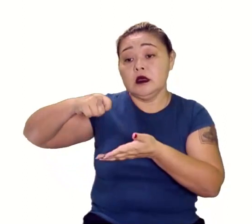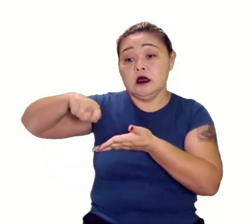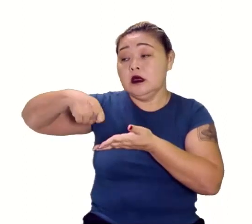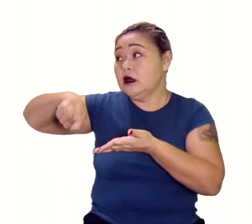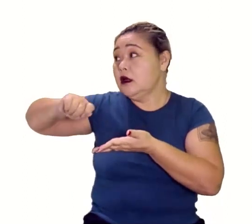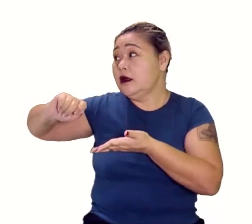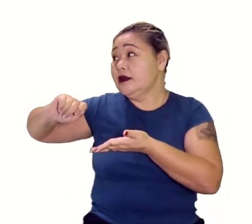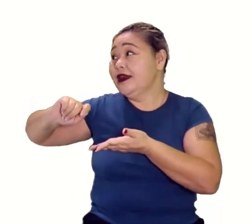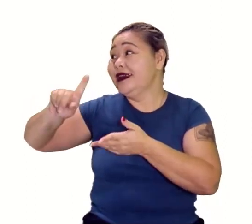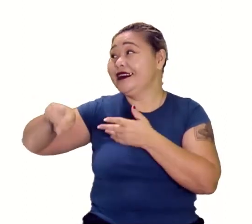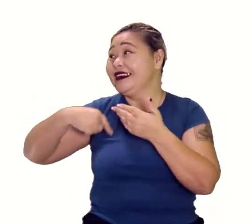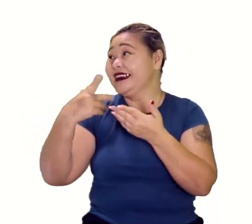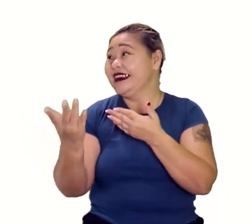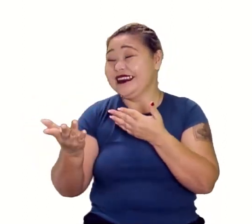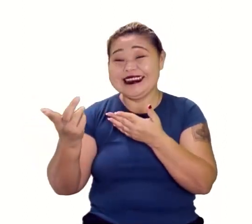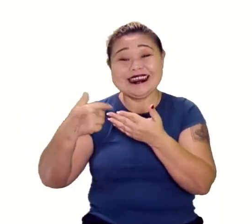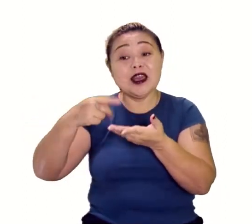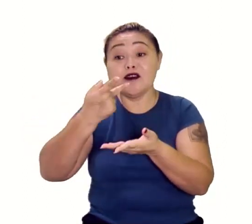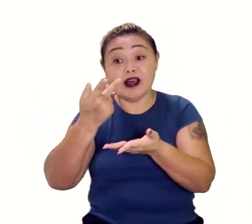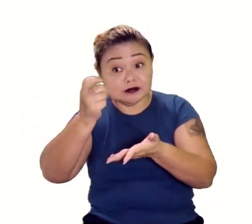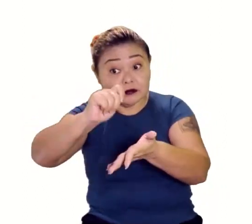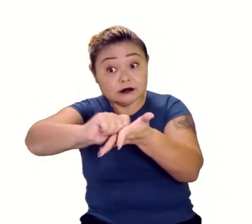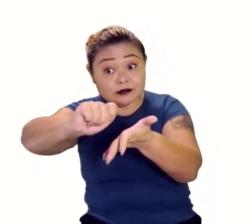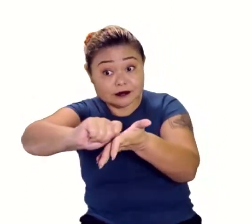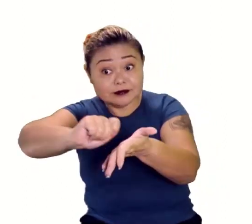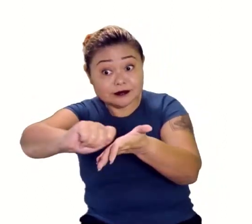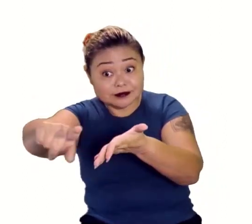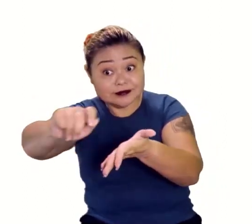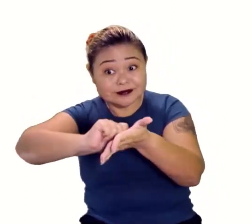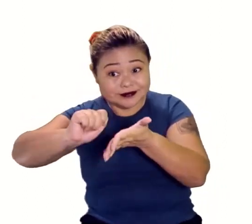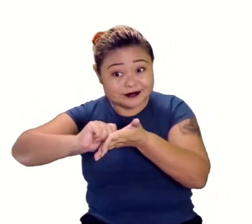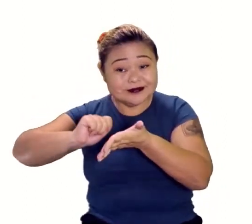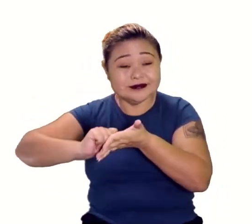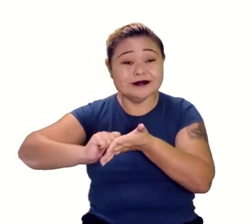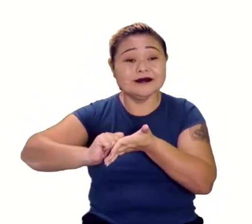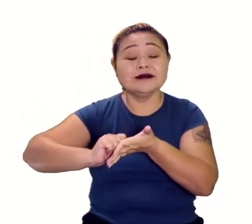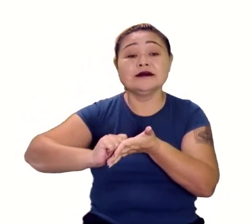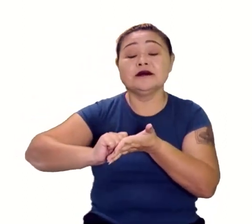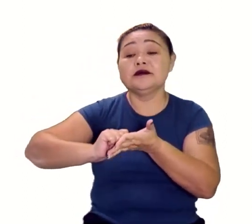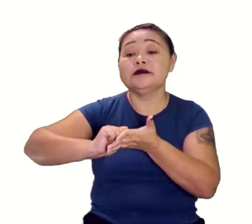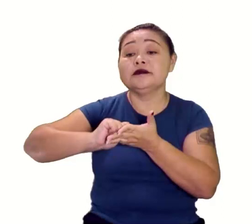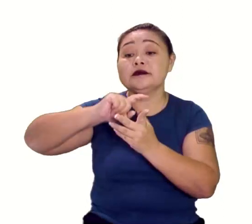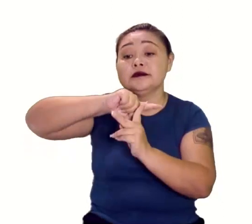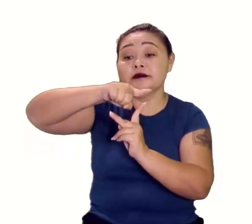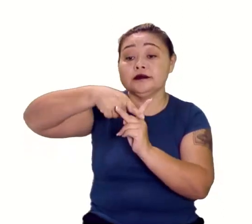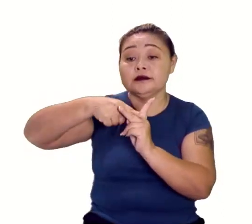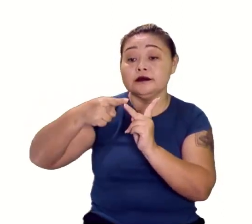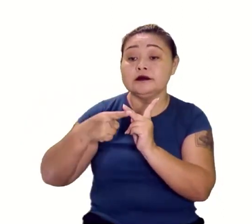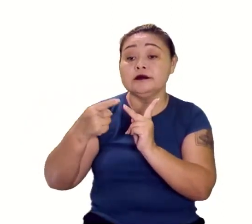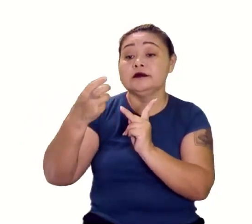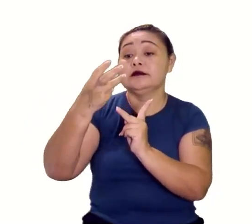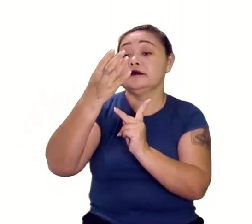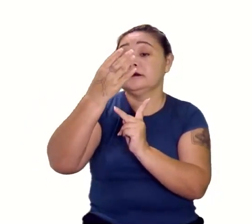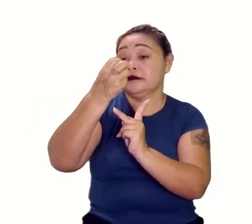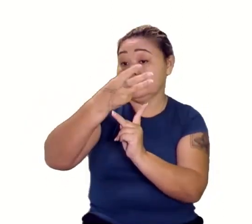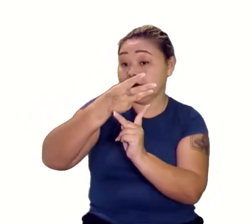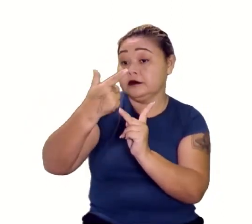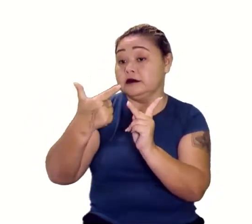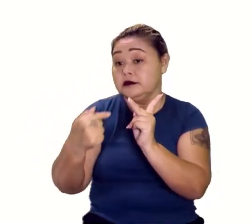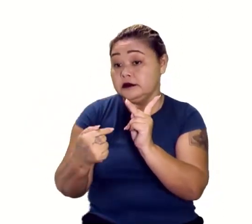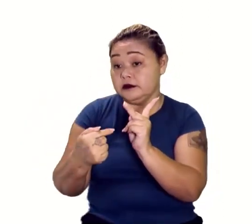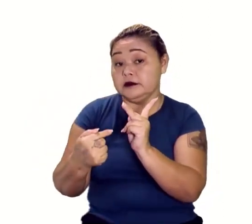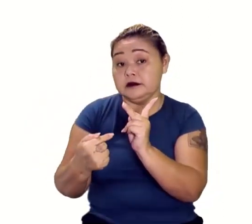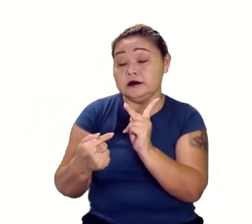escrever tudo, né? A gente fala, eles escrevem, né? Pode ser. Vamos lá. Raiz cúbica de 27?